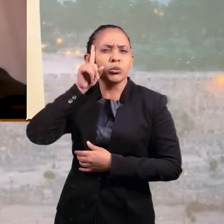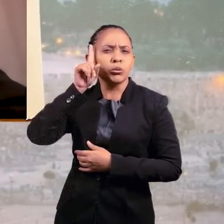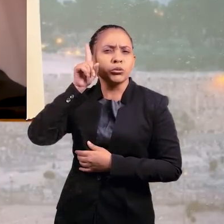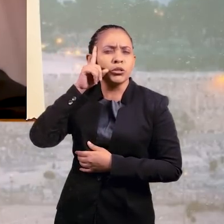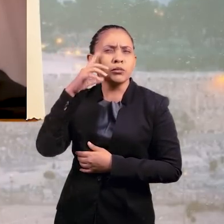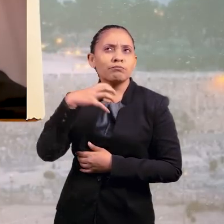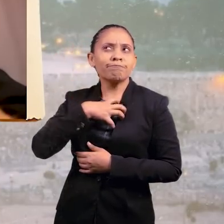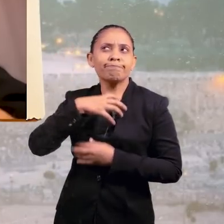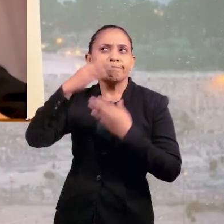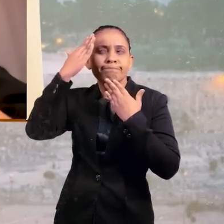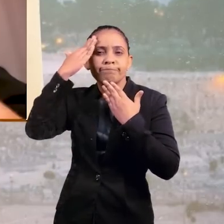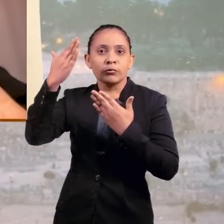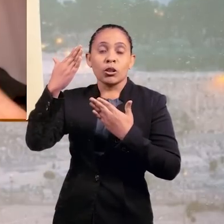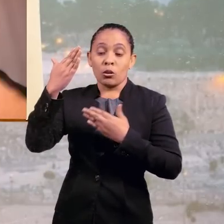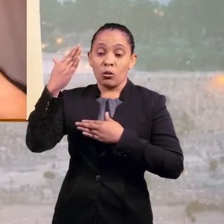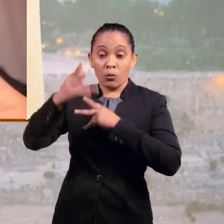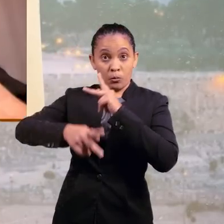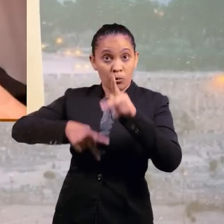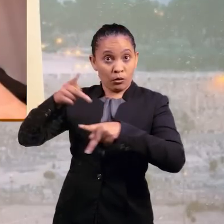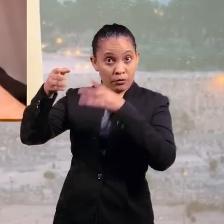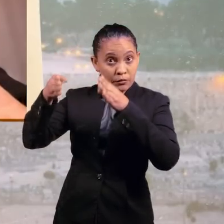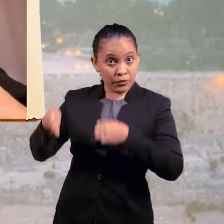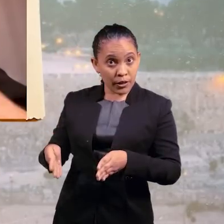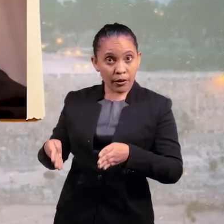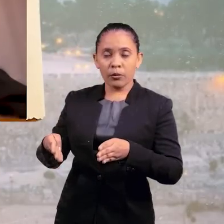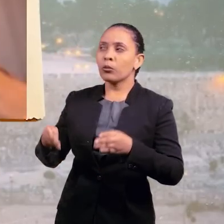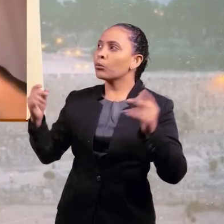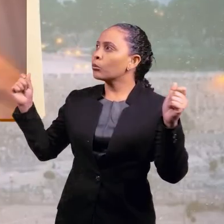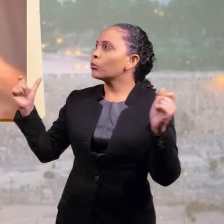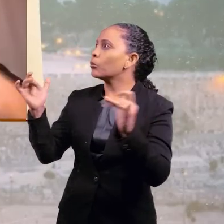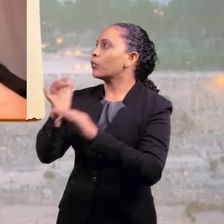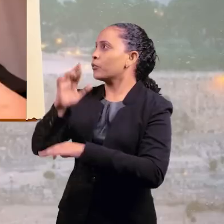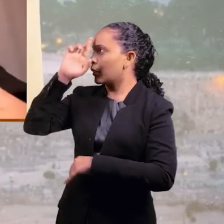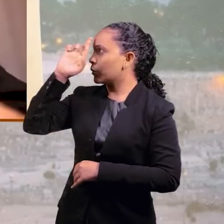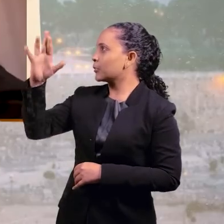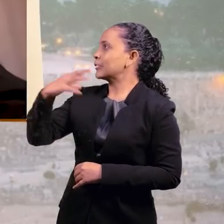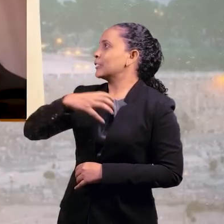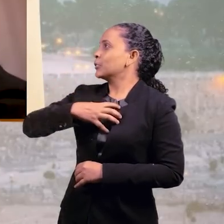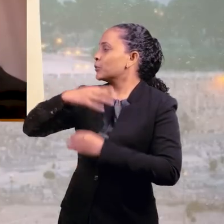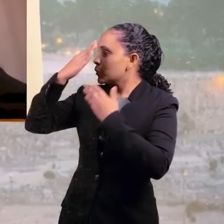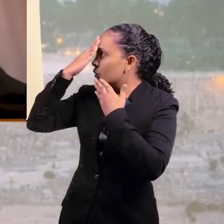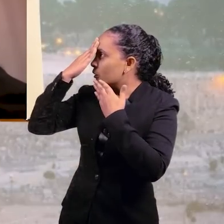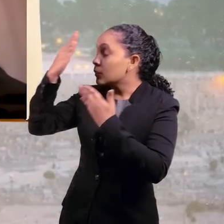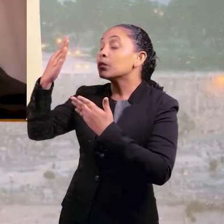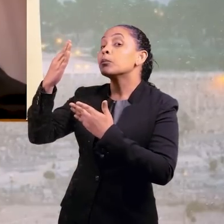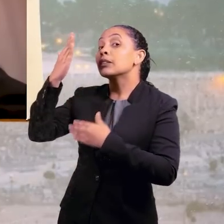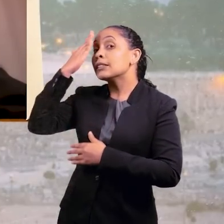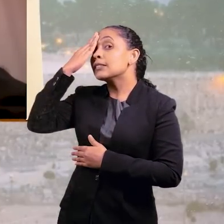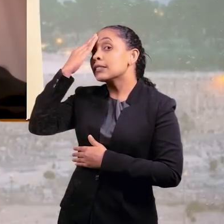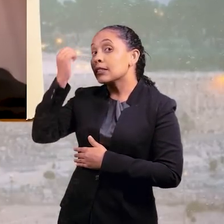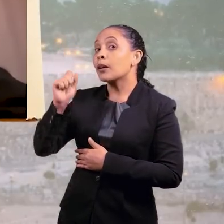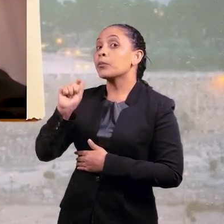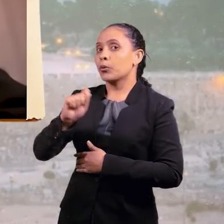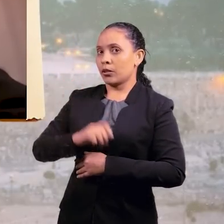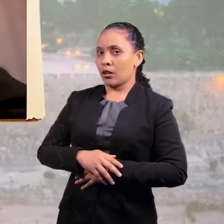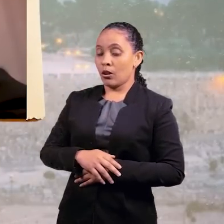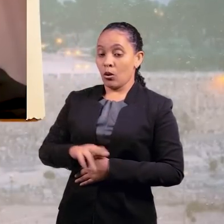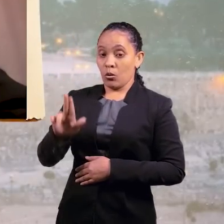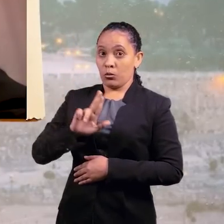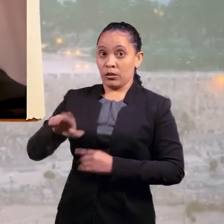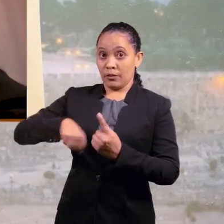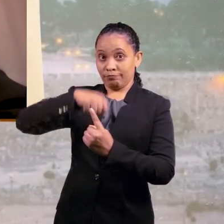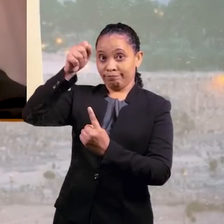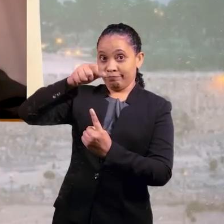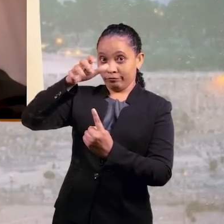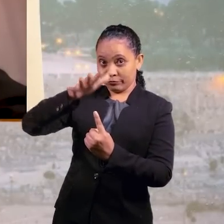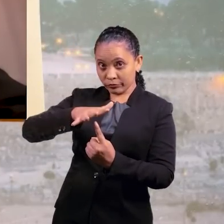os dias. A igreja, ela glorifica o Senhor com gratidão, porque ela sabe usar esse meio de graça,